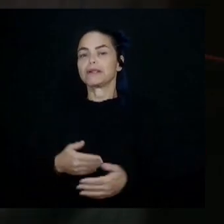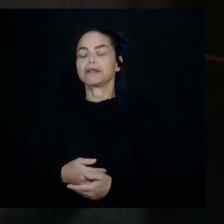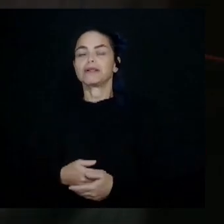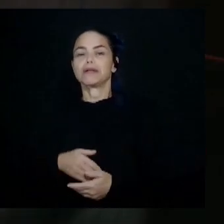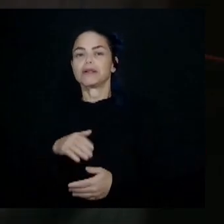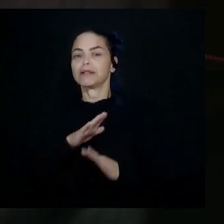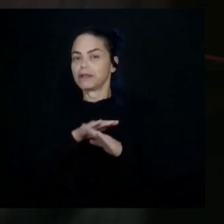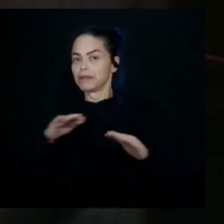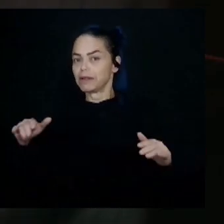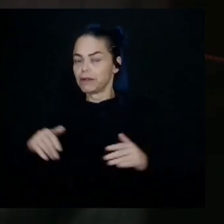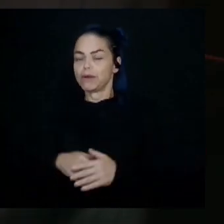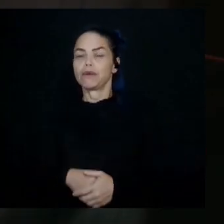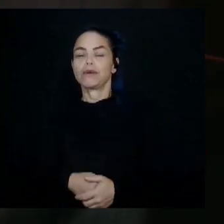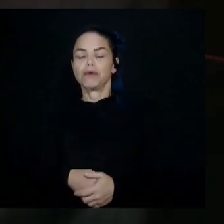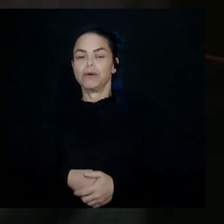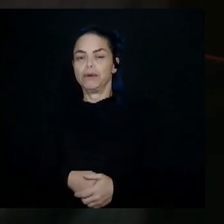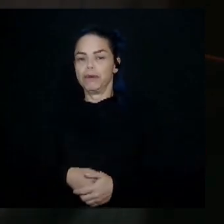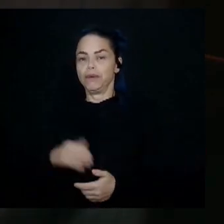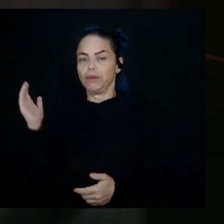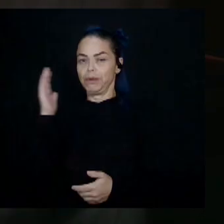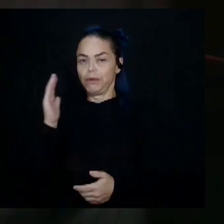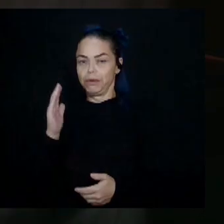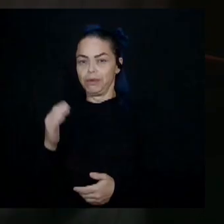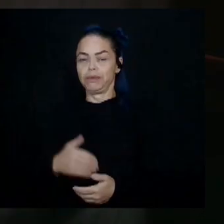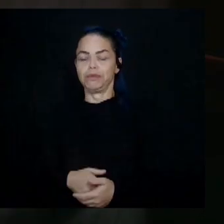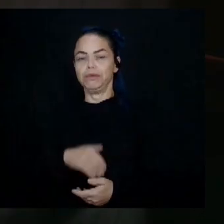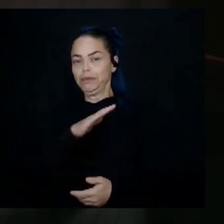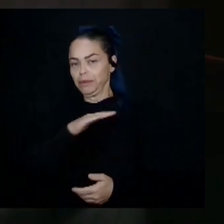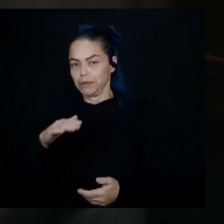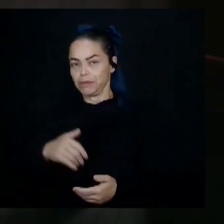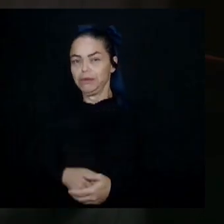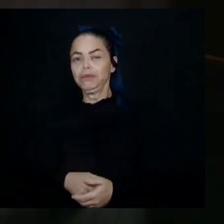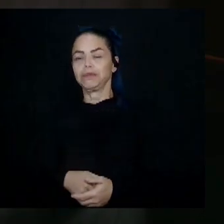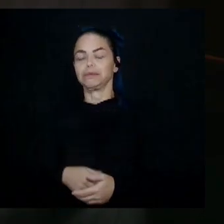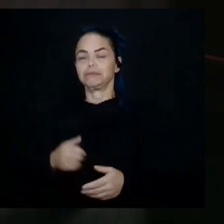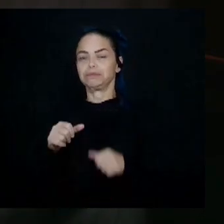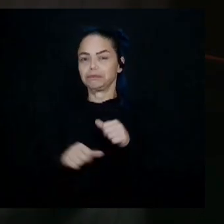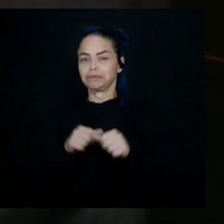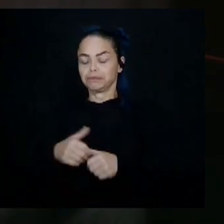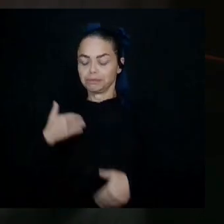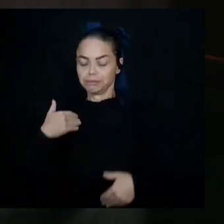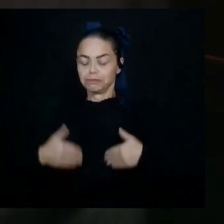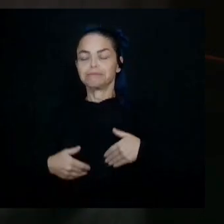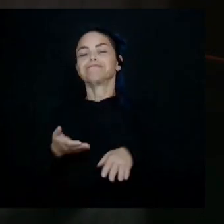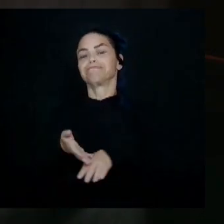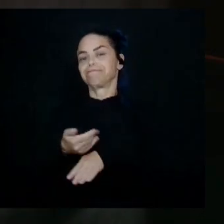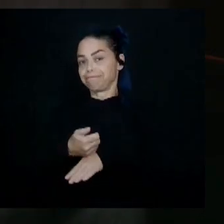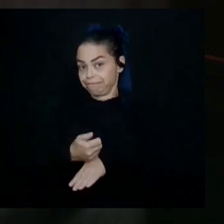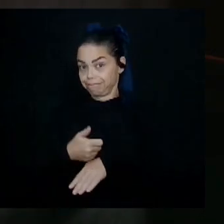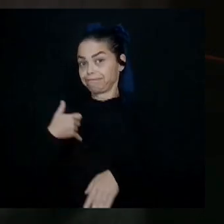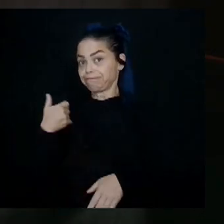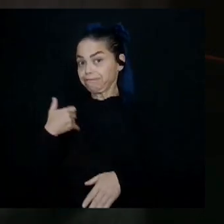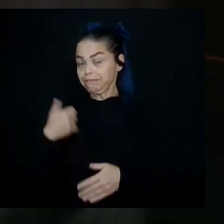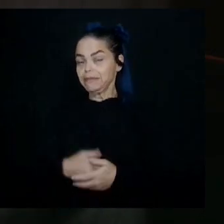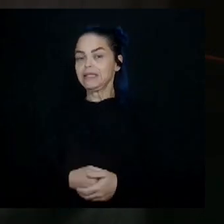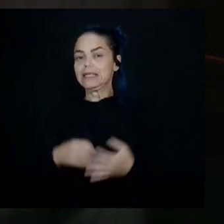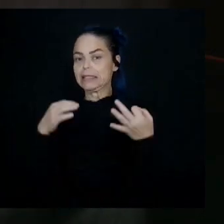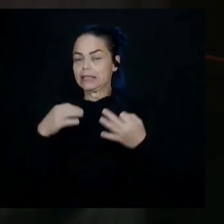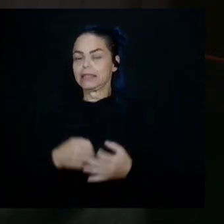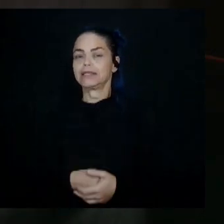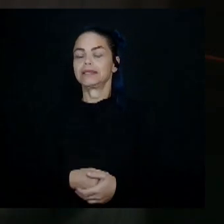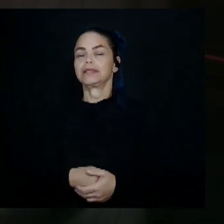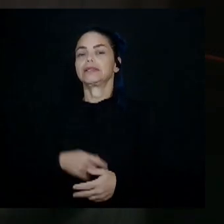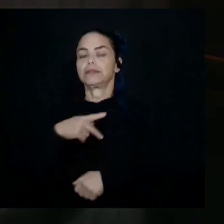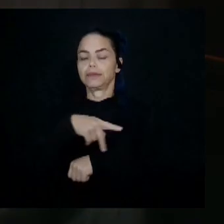Crianças brasileiras estão entrando na puberdade mais cedo do que a média observada em países do hemisfério norte.